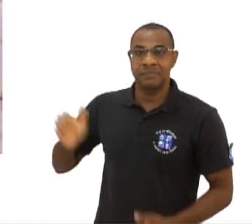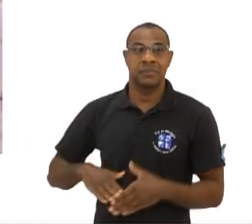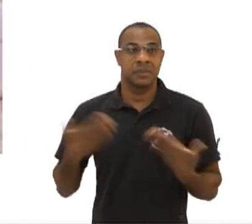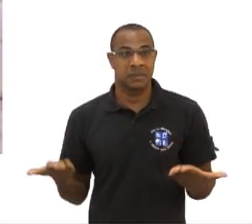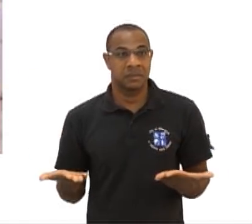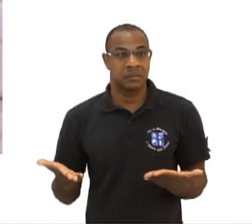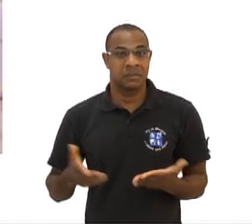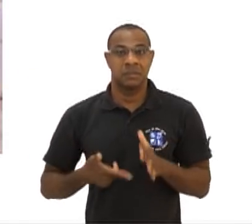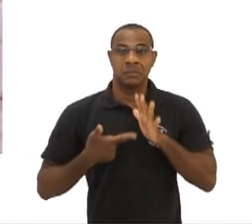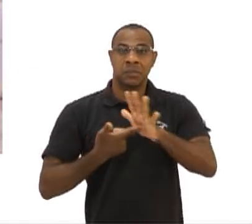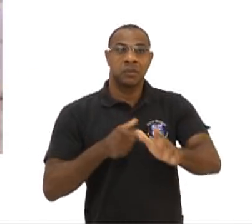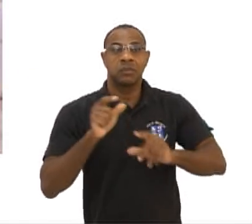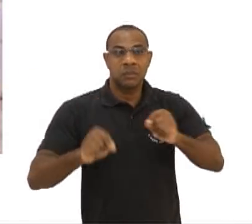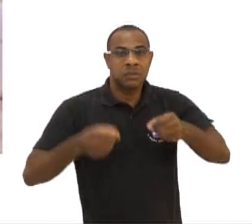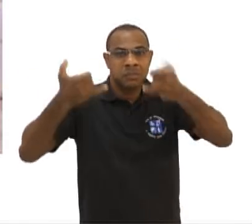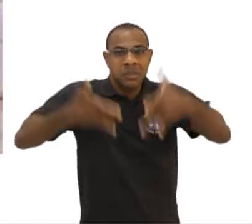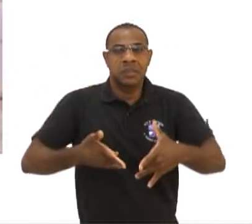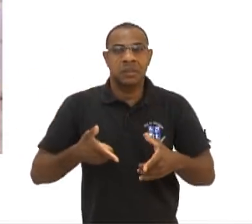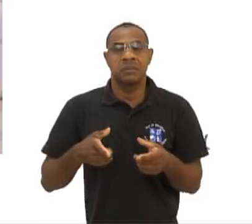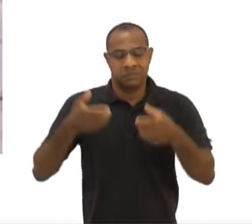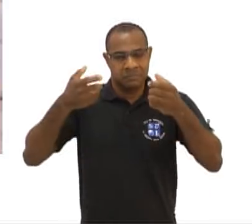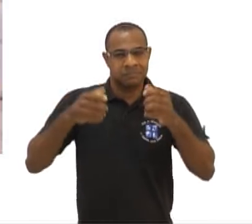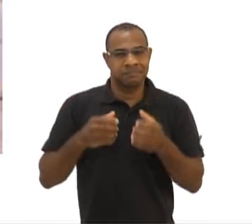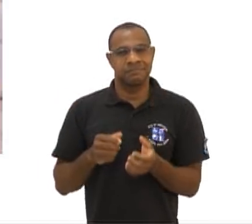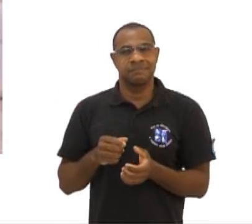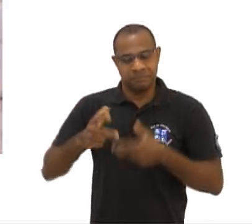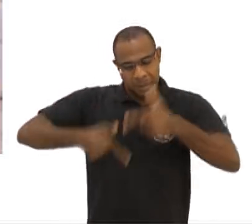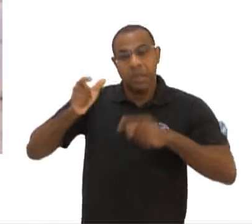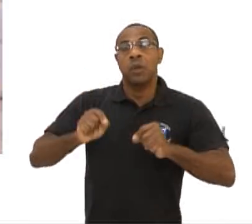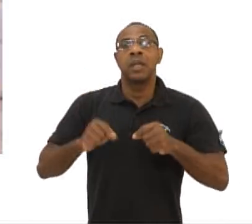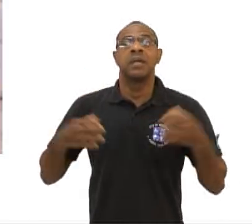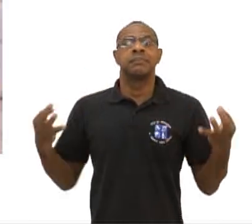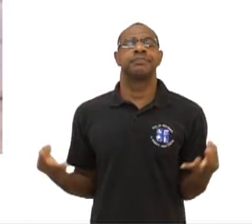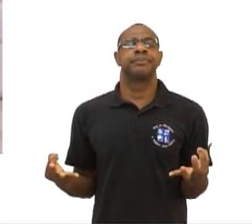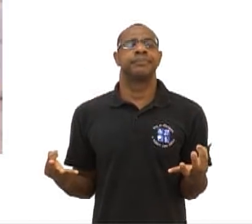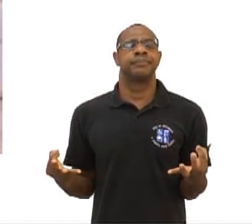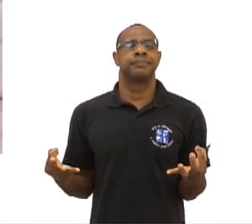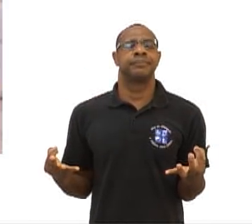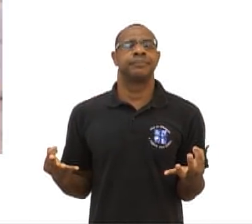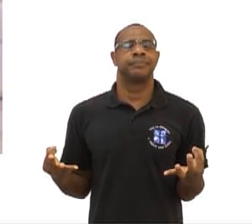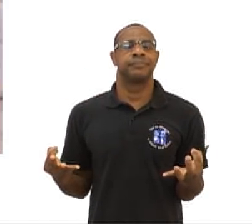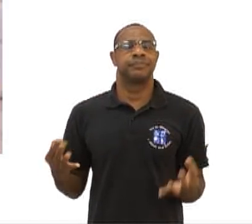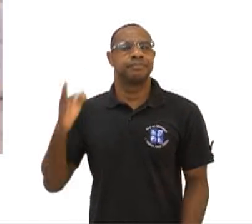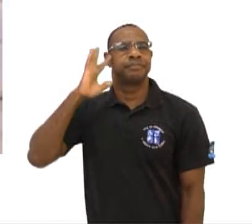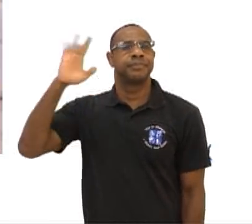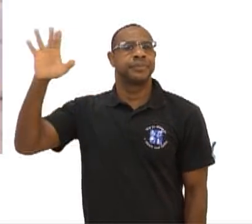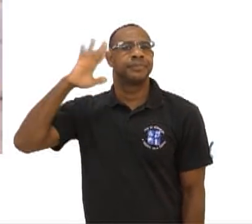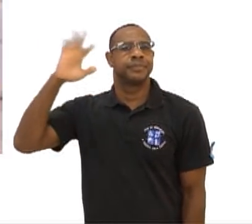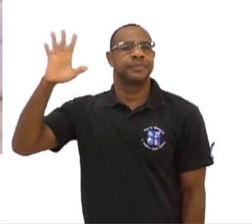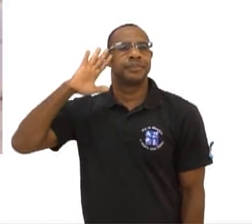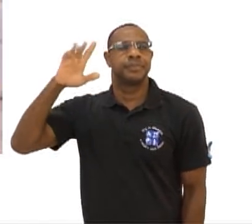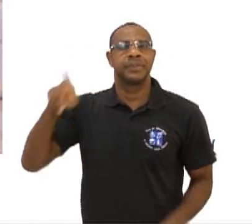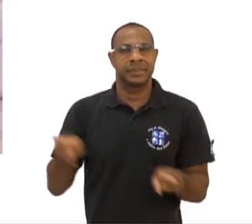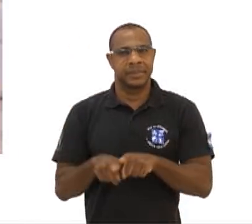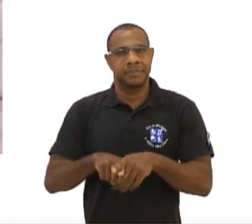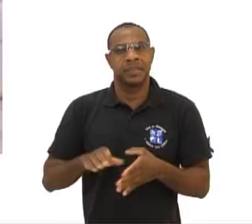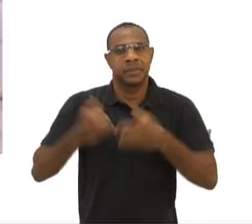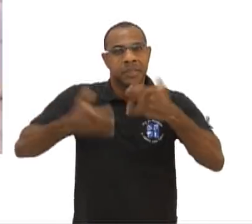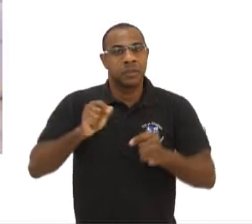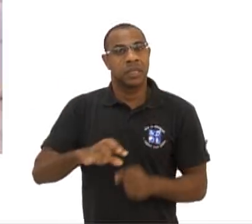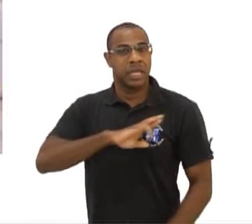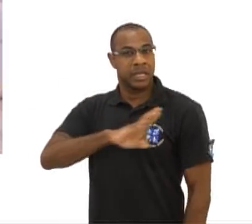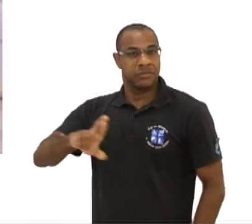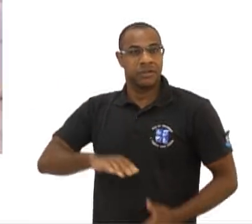trabalha bastante com a meditação e é uma ordem iniciática. Também é entendida como uma religião, porque possui